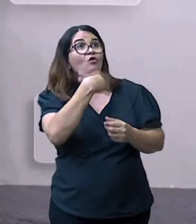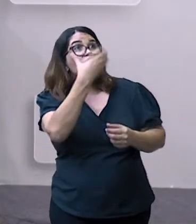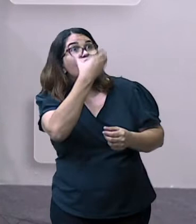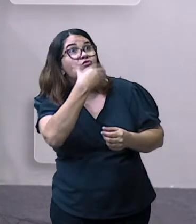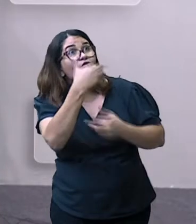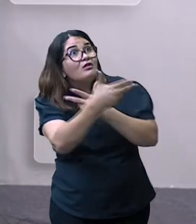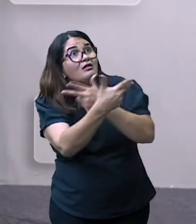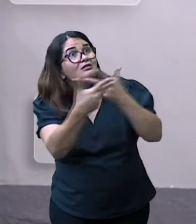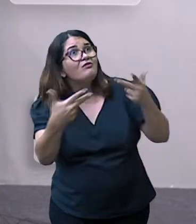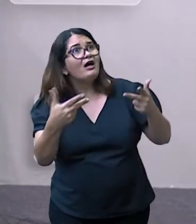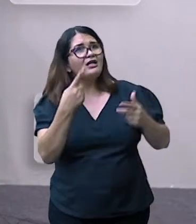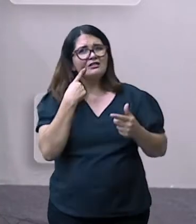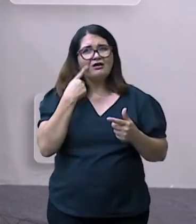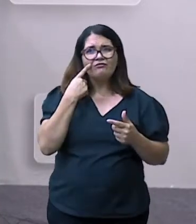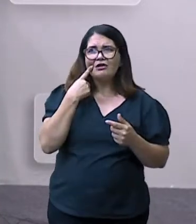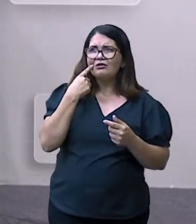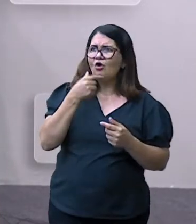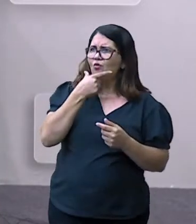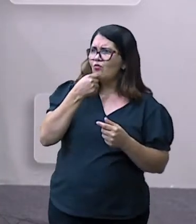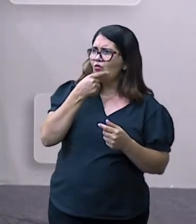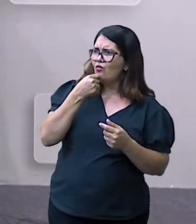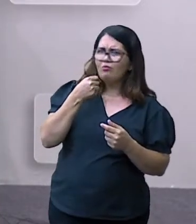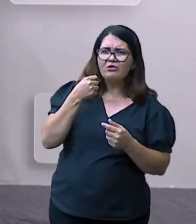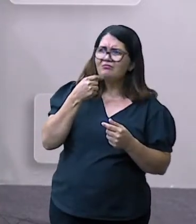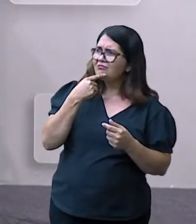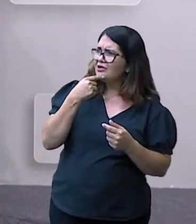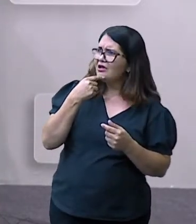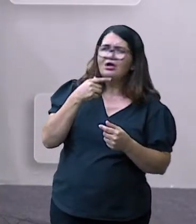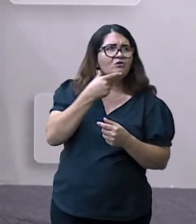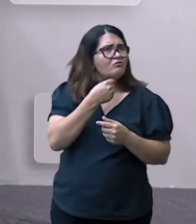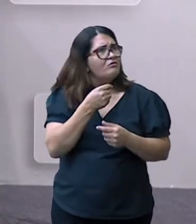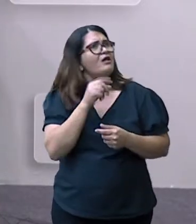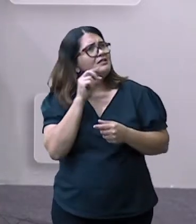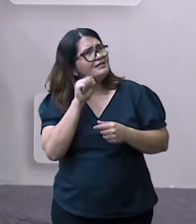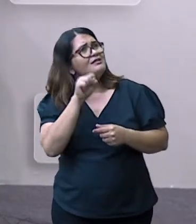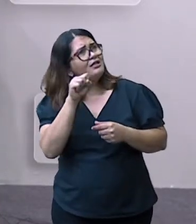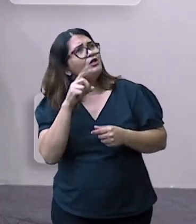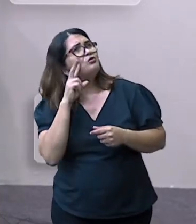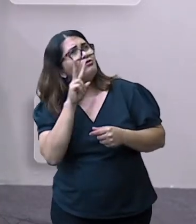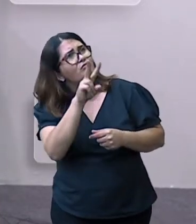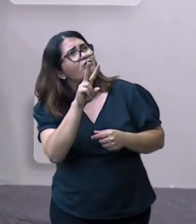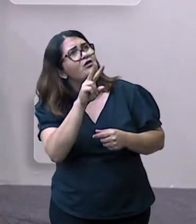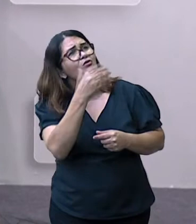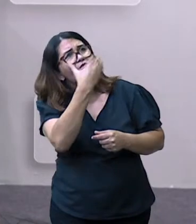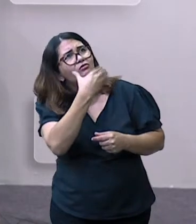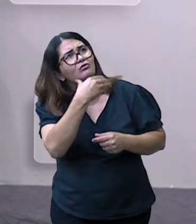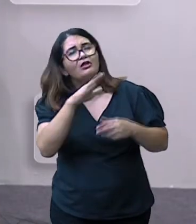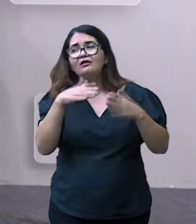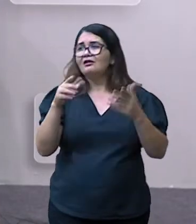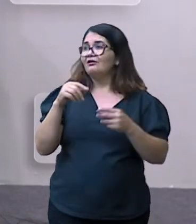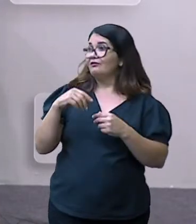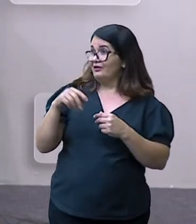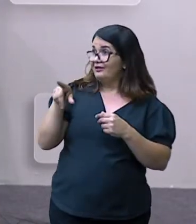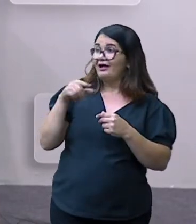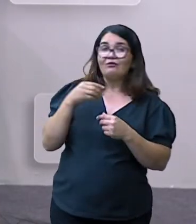Então, o espectador também, ele é livre para interpretar a obra. Para interpretar a obra.